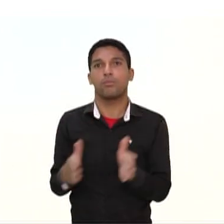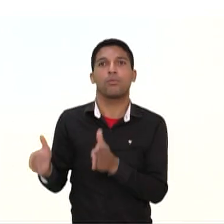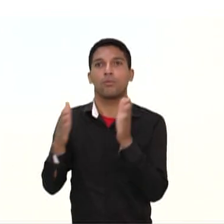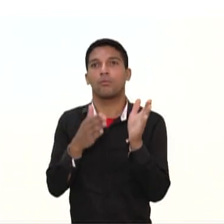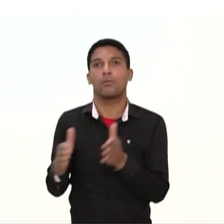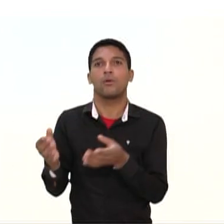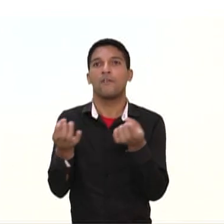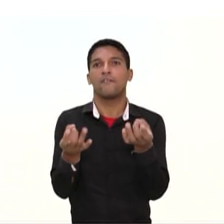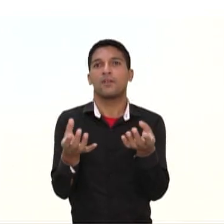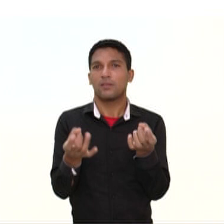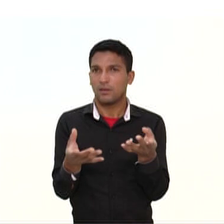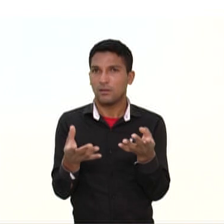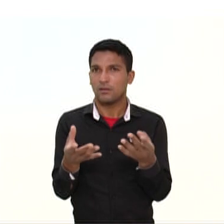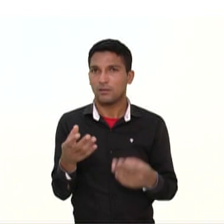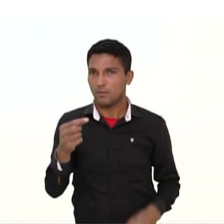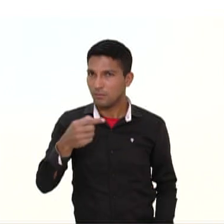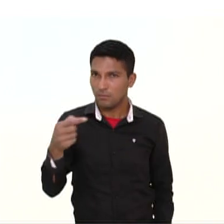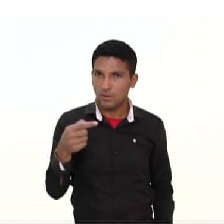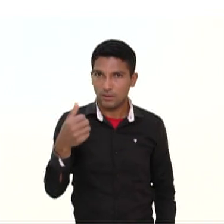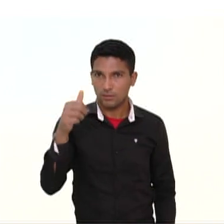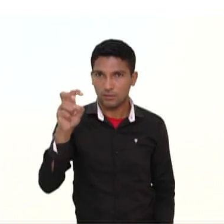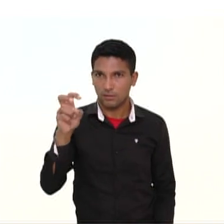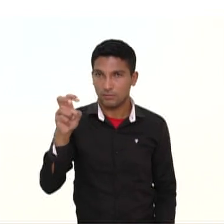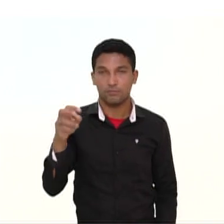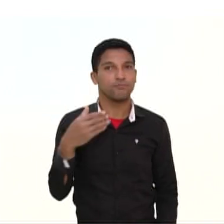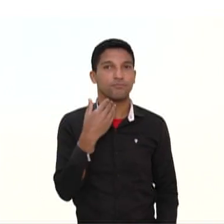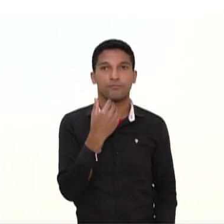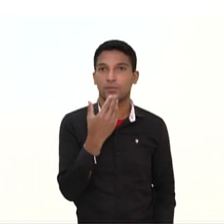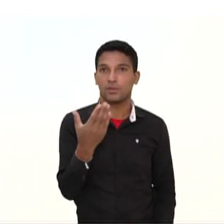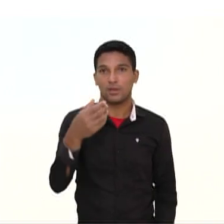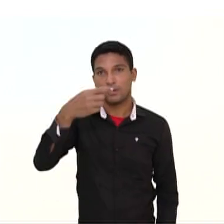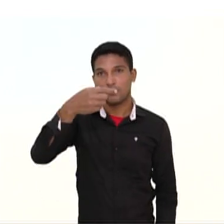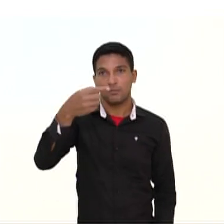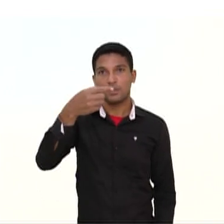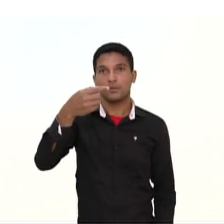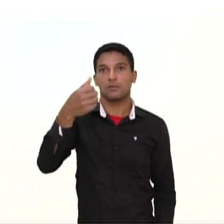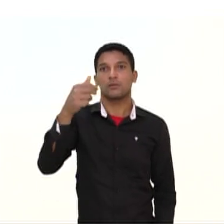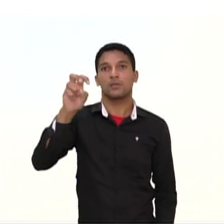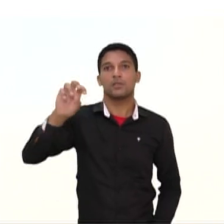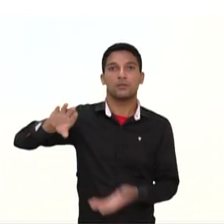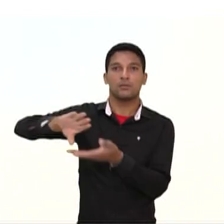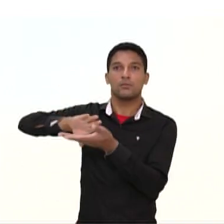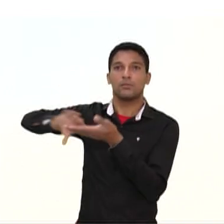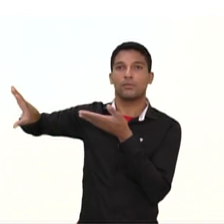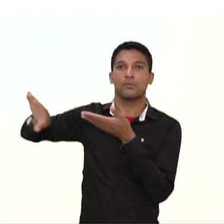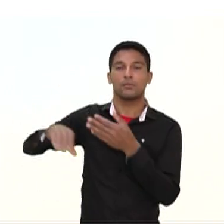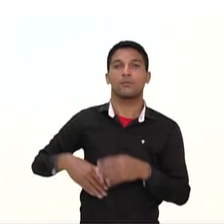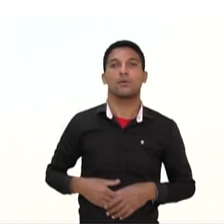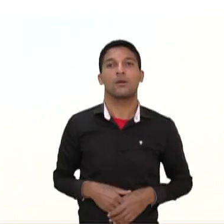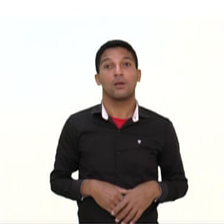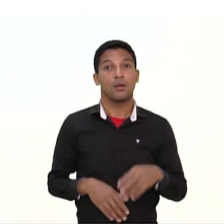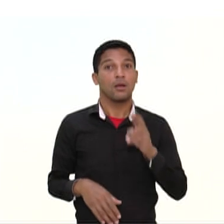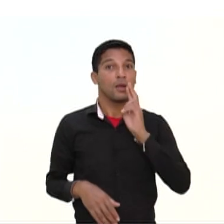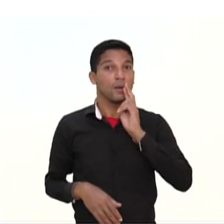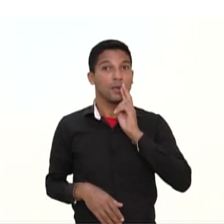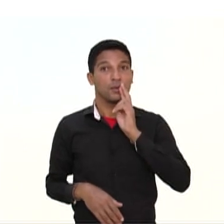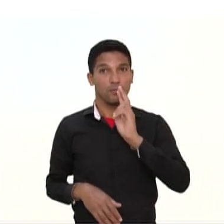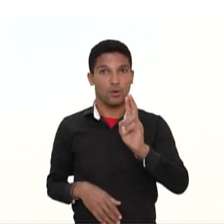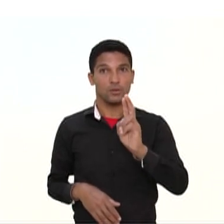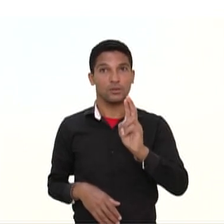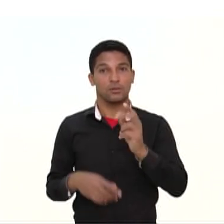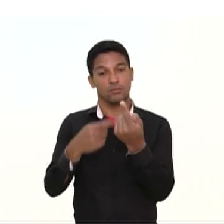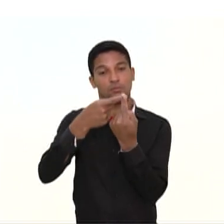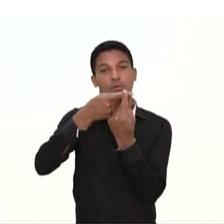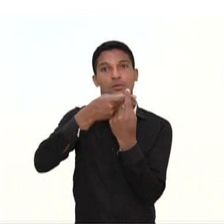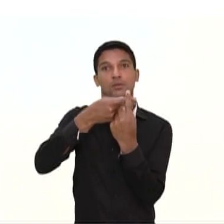vender uma quantidade negativa de produtos, né? Você descarta o menos 15 e a sua resposta fica somente sendo a resposta positiva,